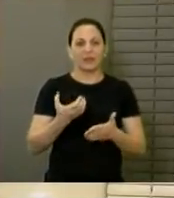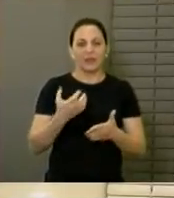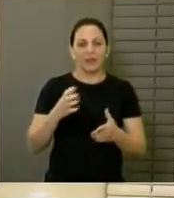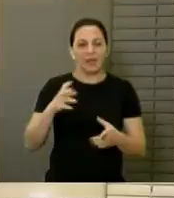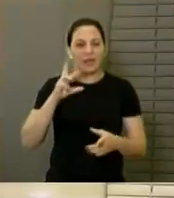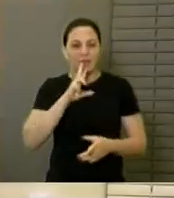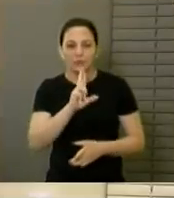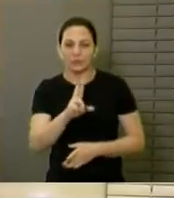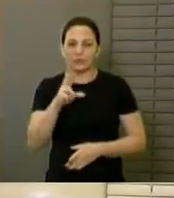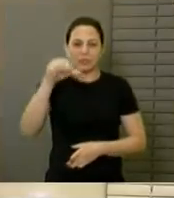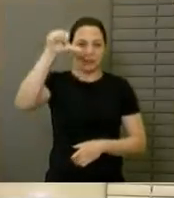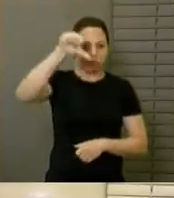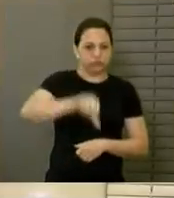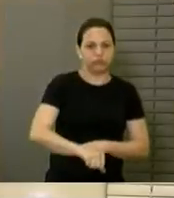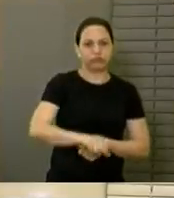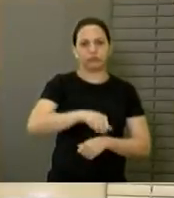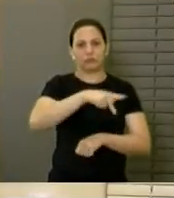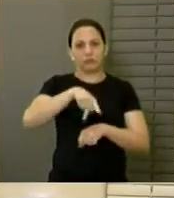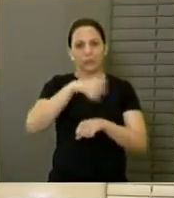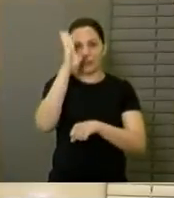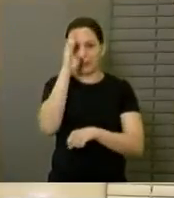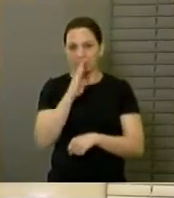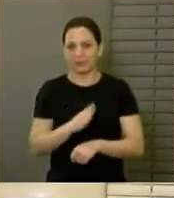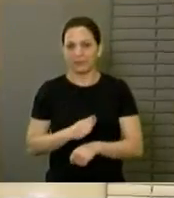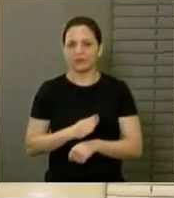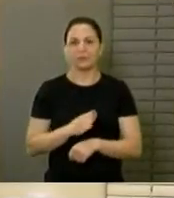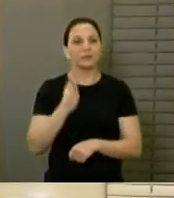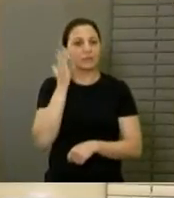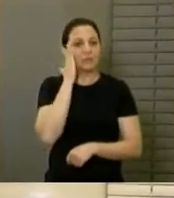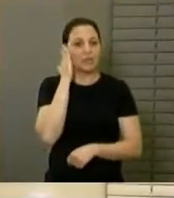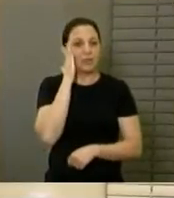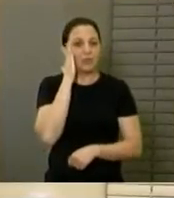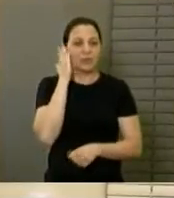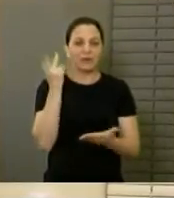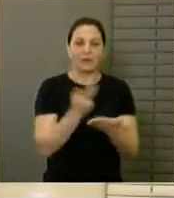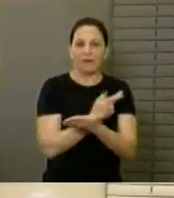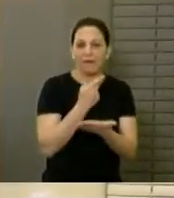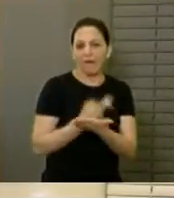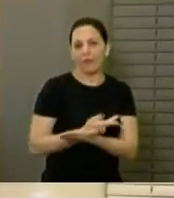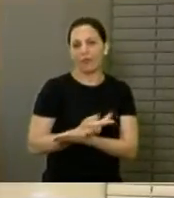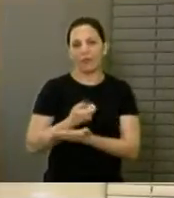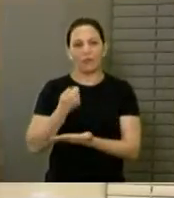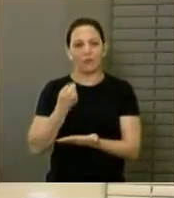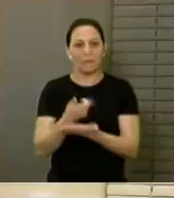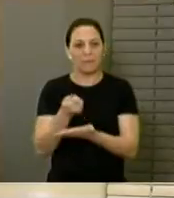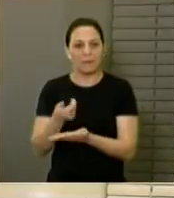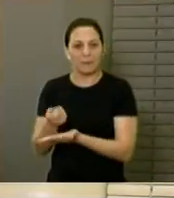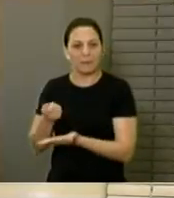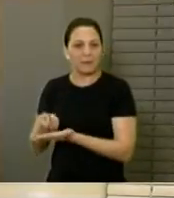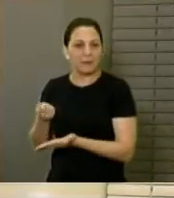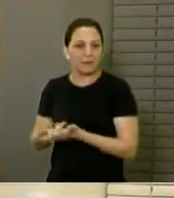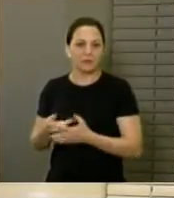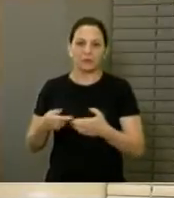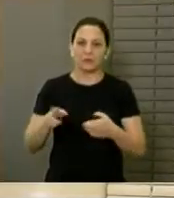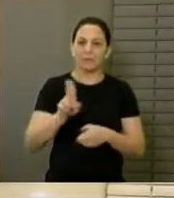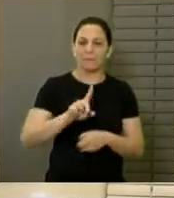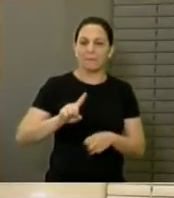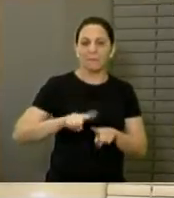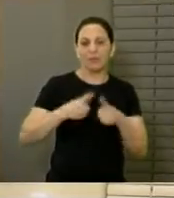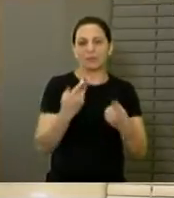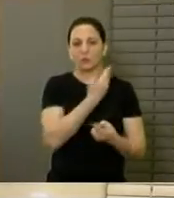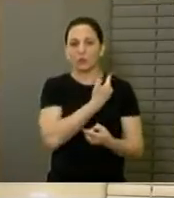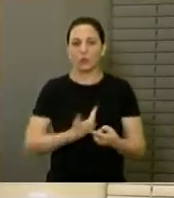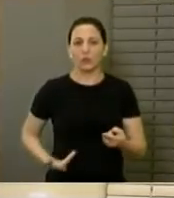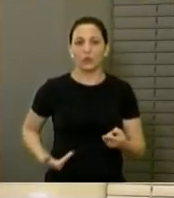futuro do Brasil. Todos os dias ouvimos que é errado gastar mais do que ganhamos, que o governo faz exatamente isso. Por isso,